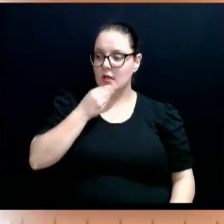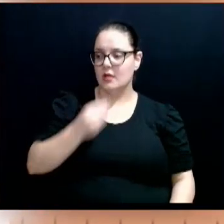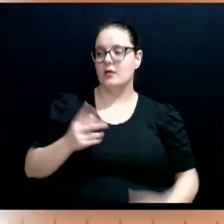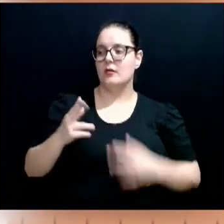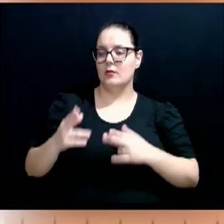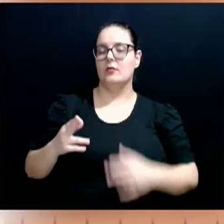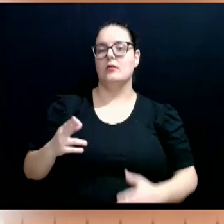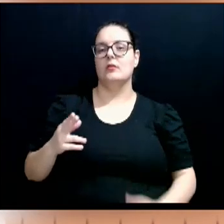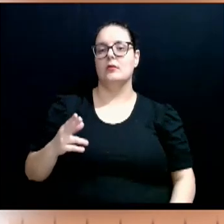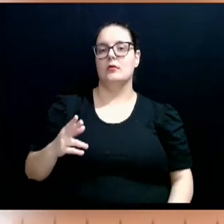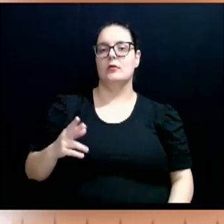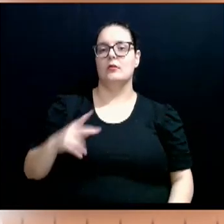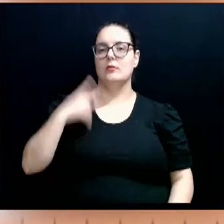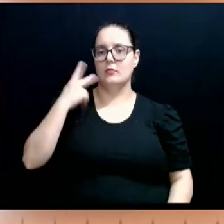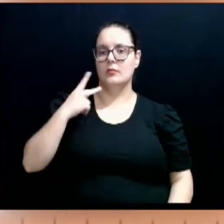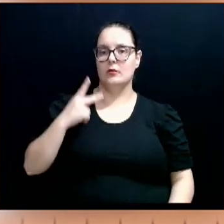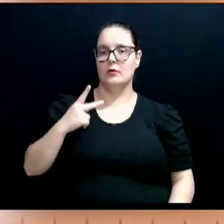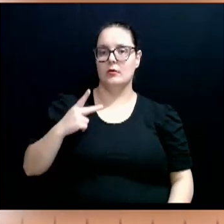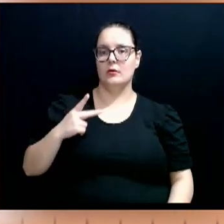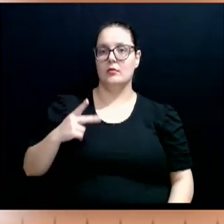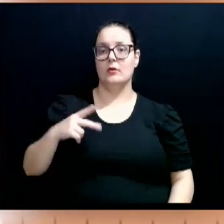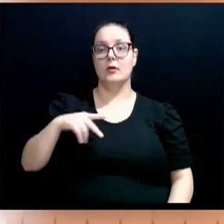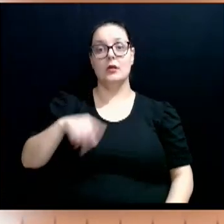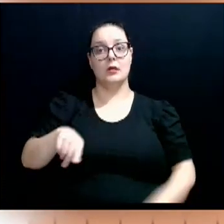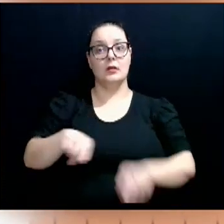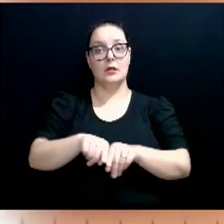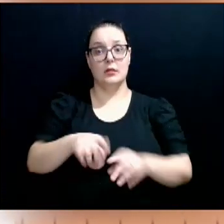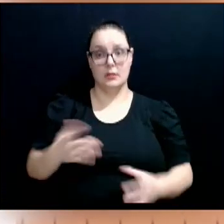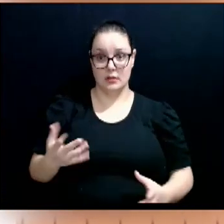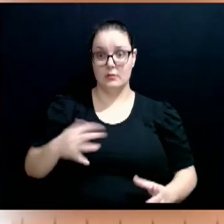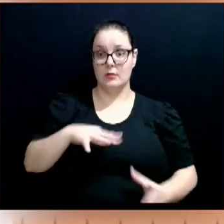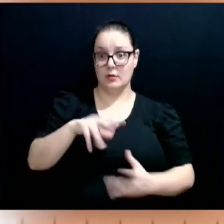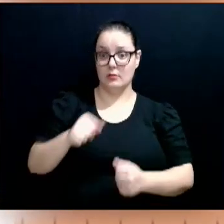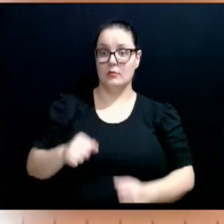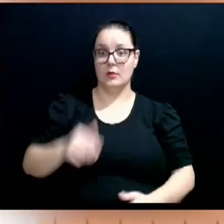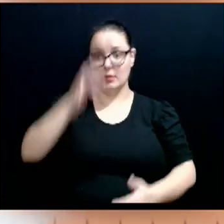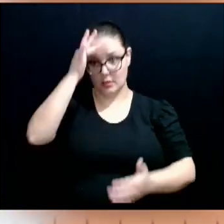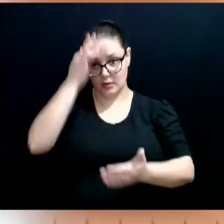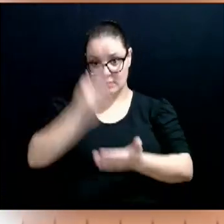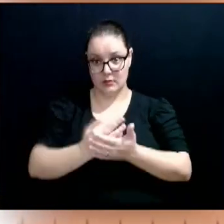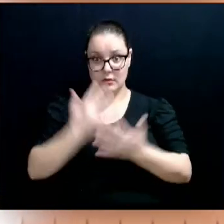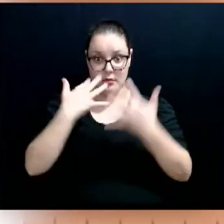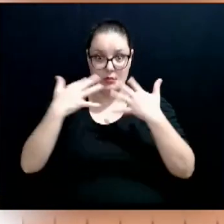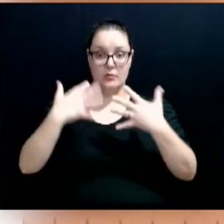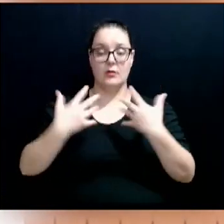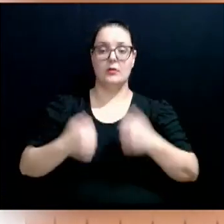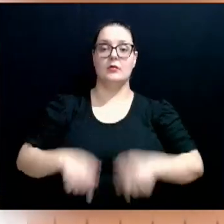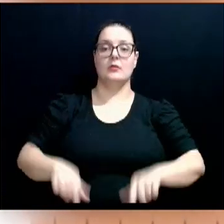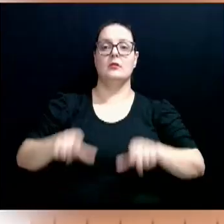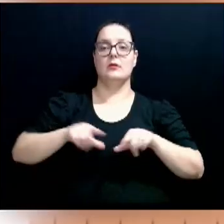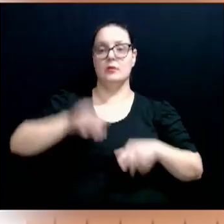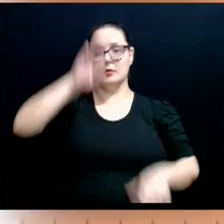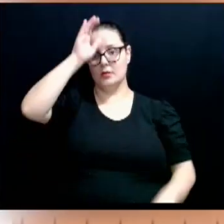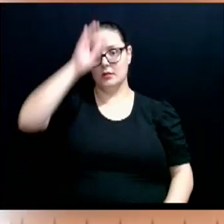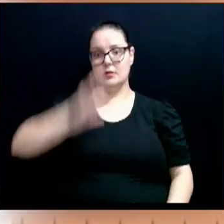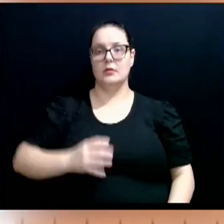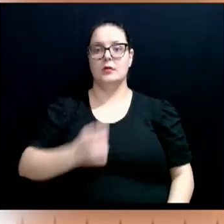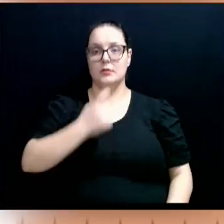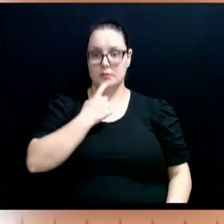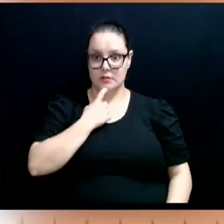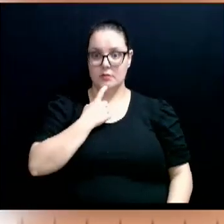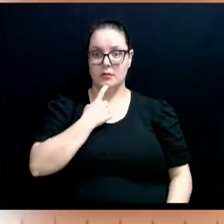o senhor, com essa fé que inspira, hoje, recebe o título de cidadão campineiro. Mas eu